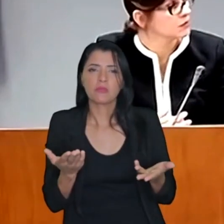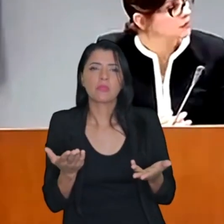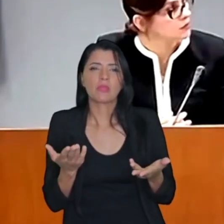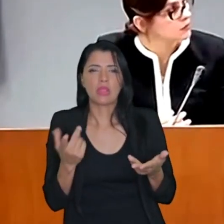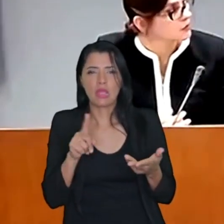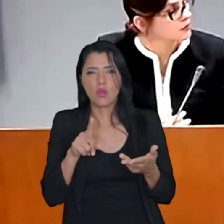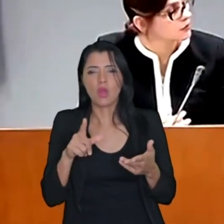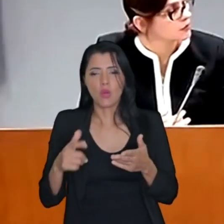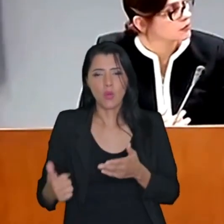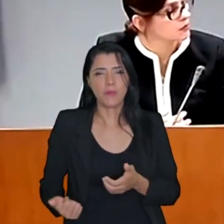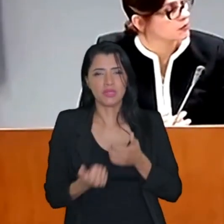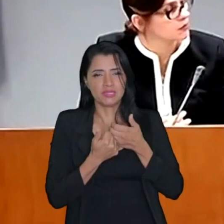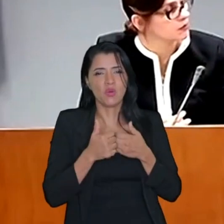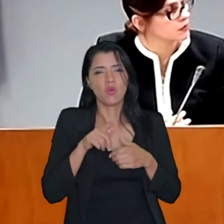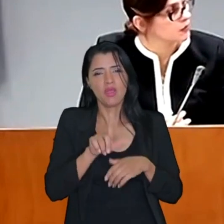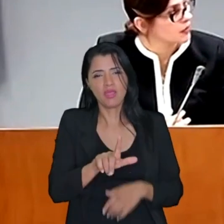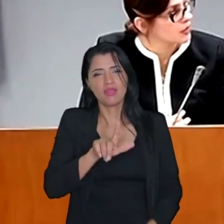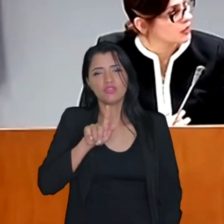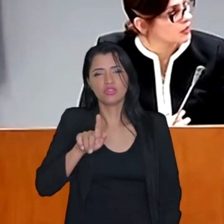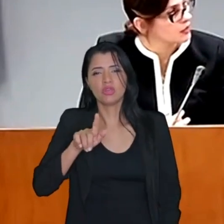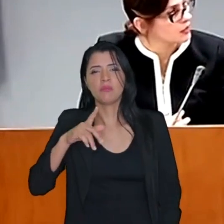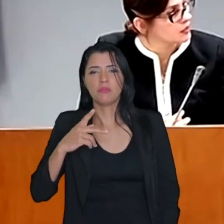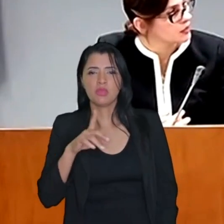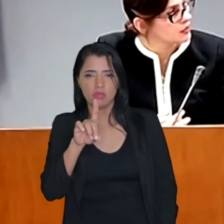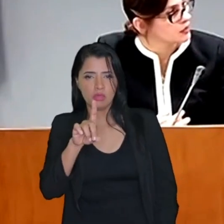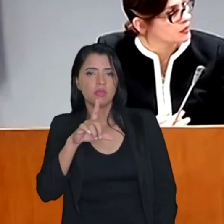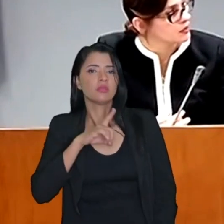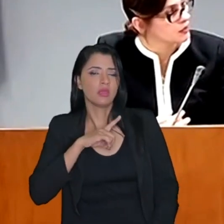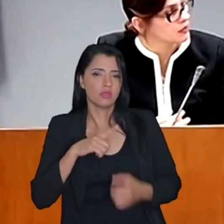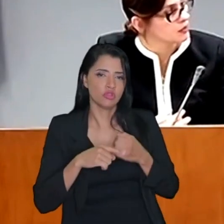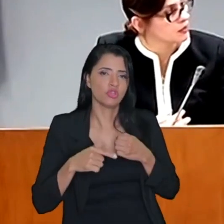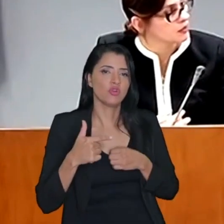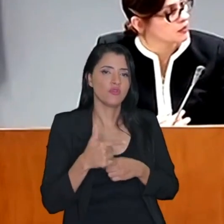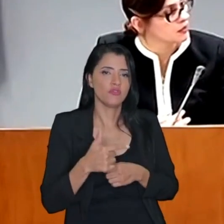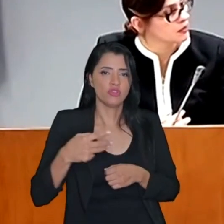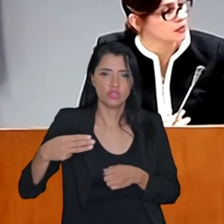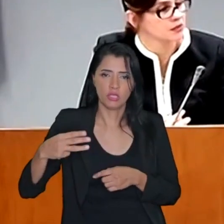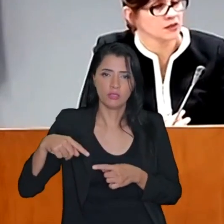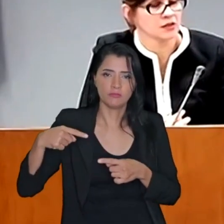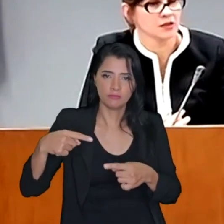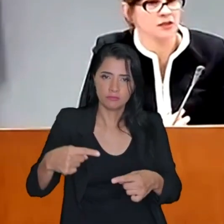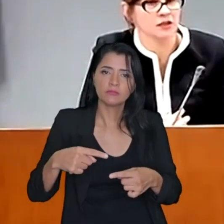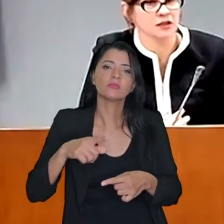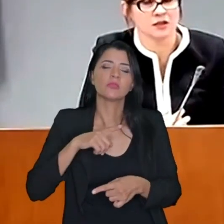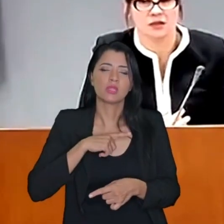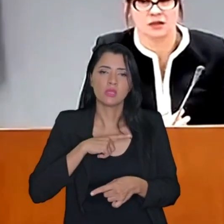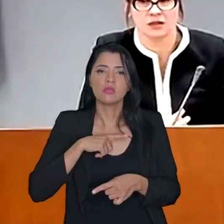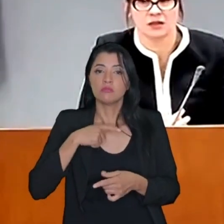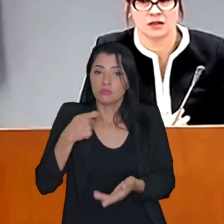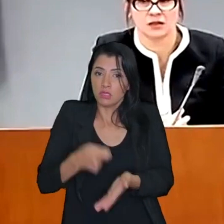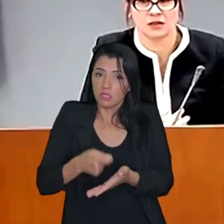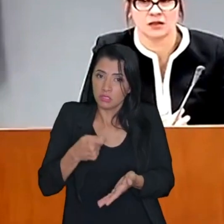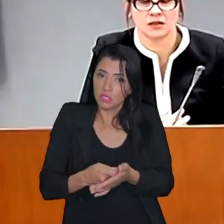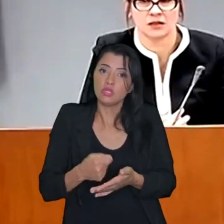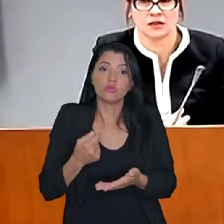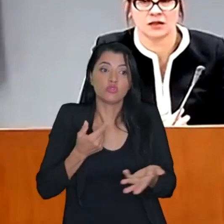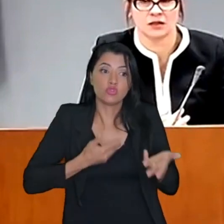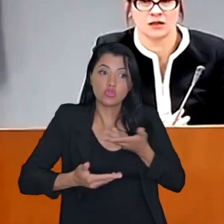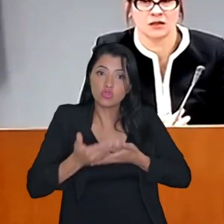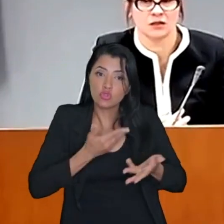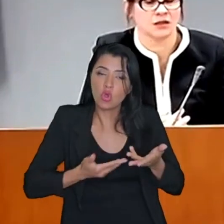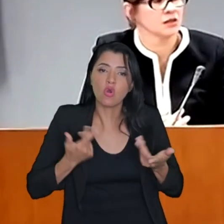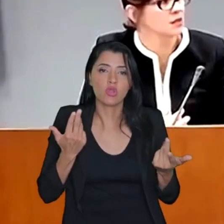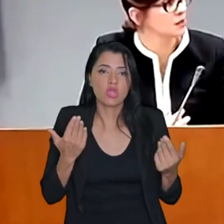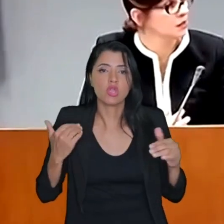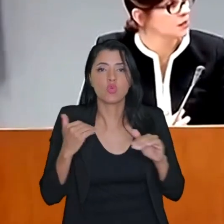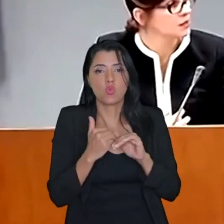a parte de cooperação da LGPD que tem, tá? Artigos 23 seguintes, exige que a gente só possa compartilhar com o